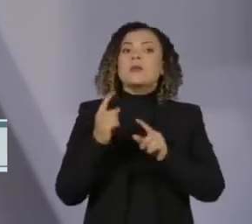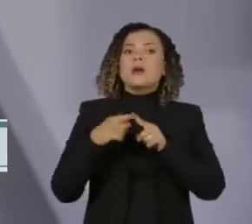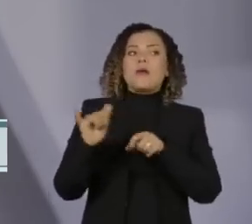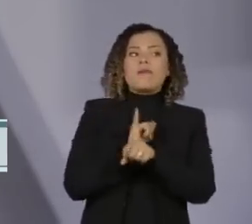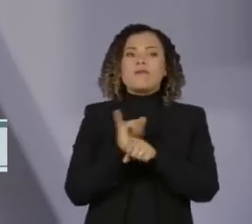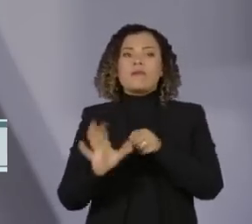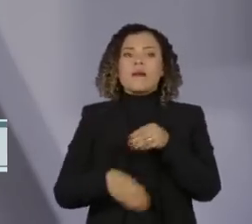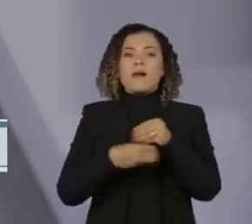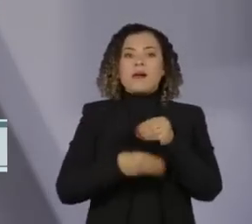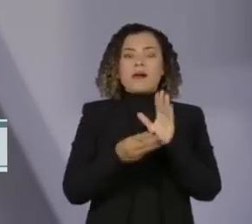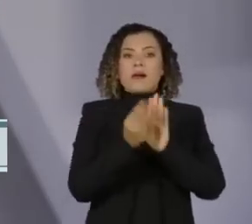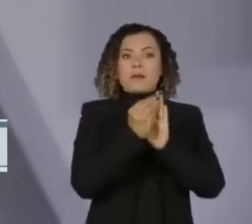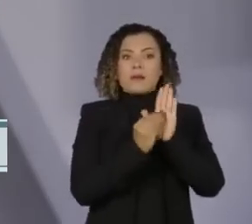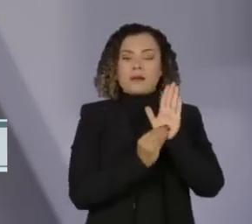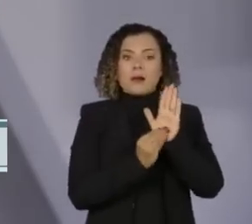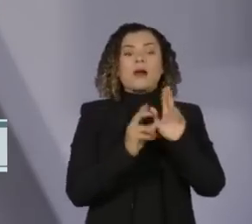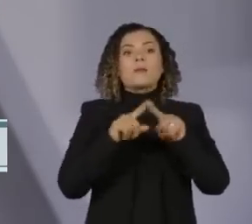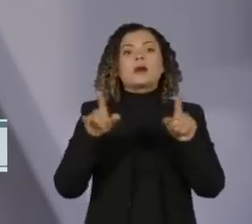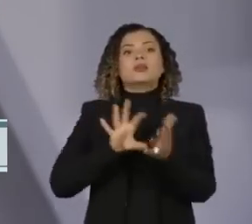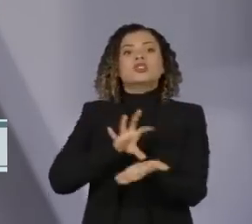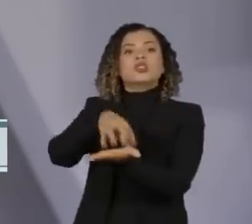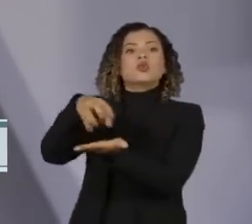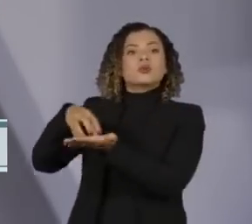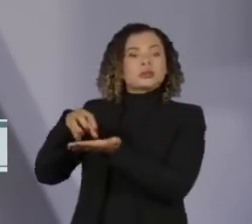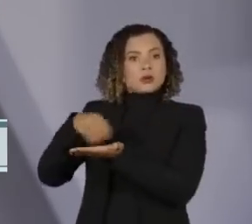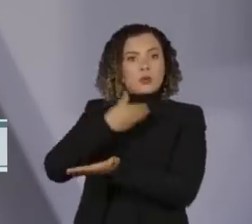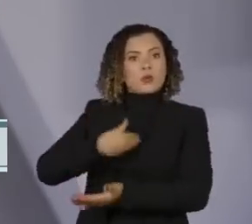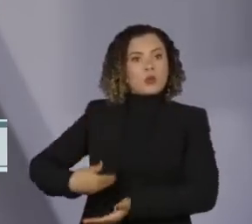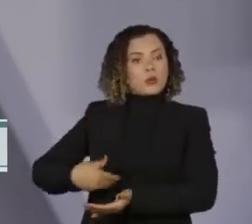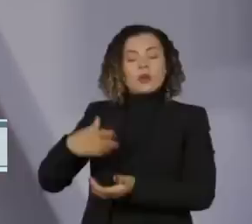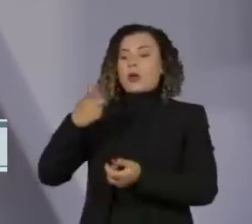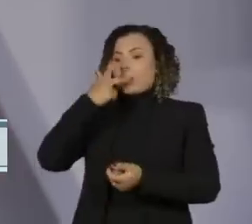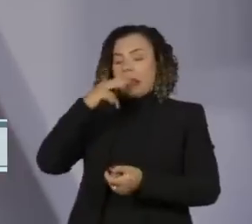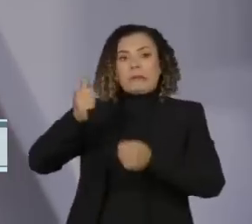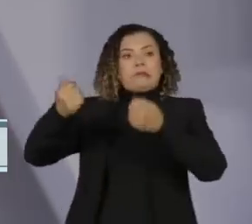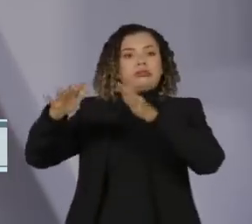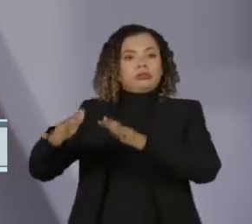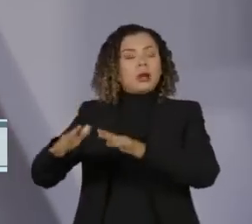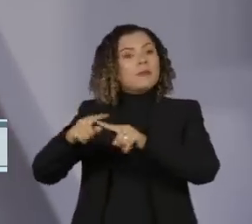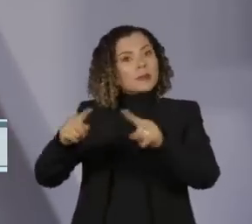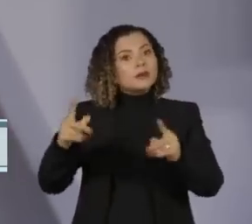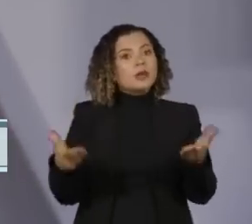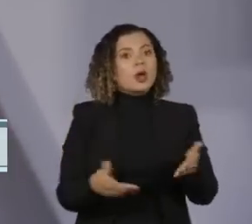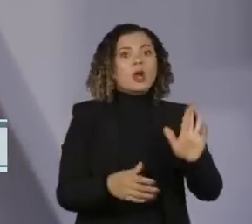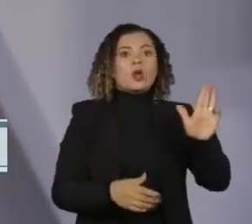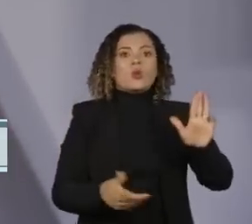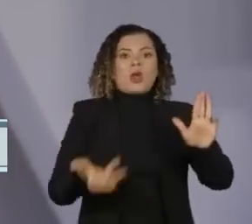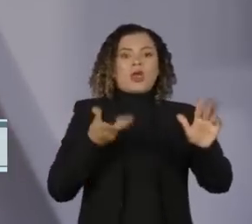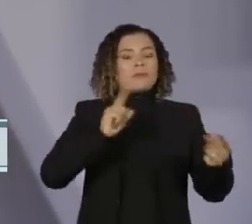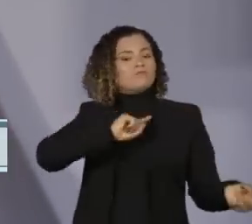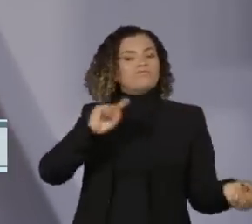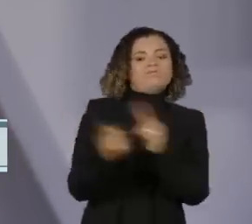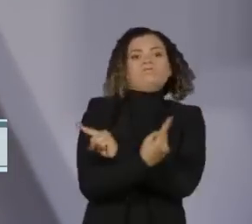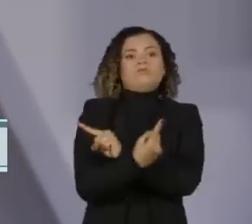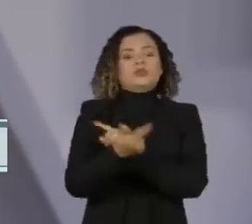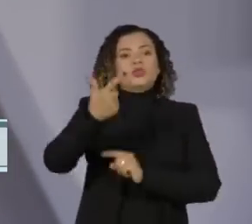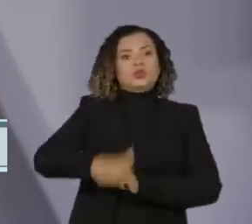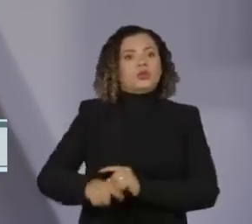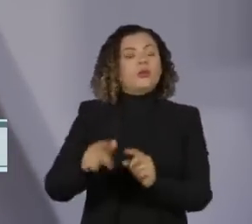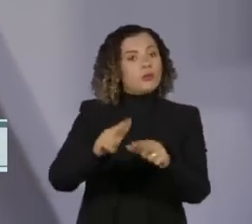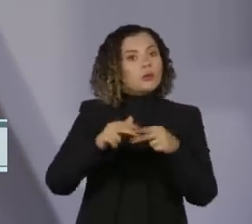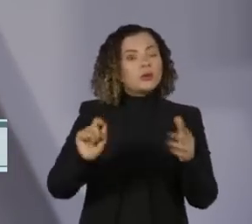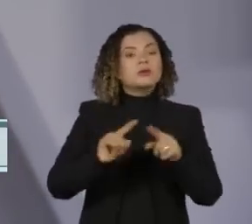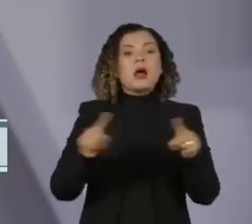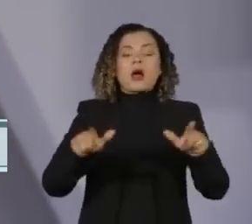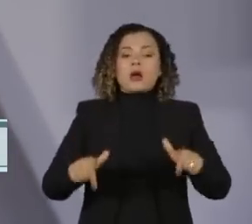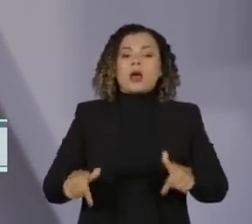enfraqueceu As instituições públicas Lula promete o revogaço mais terá o desafio de Minimizar os rastros